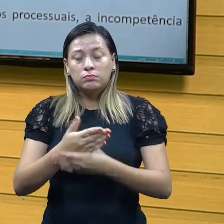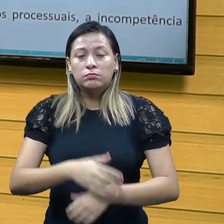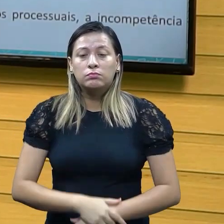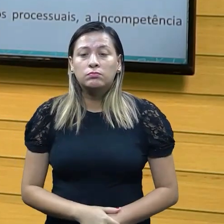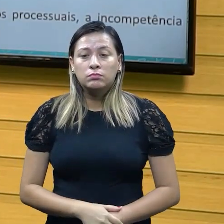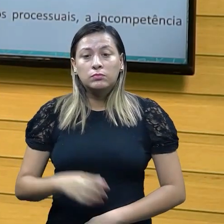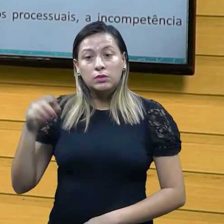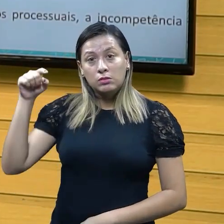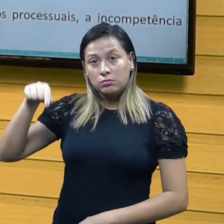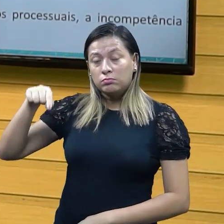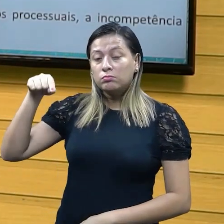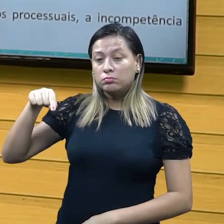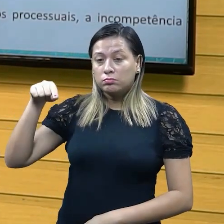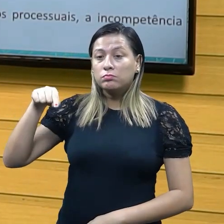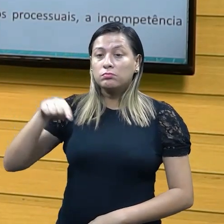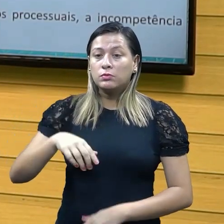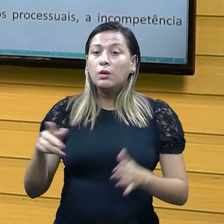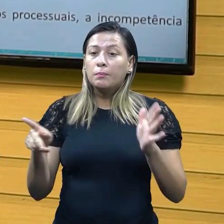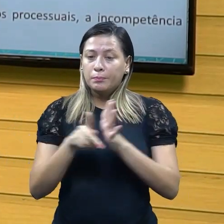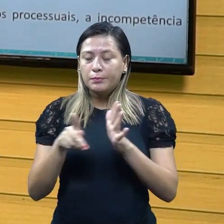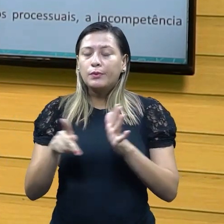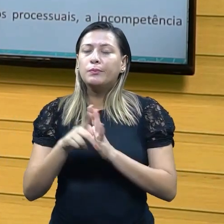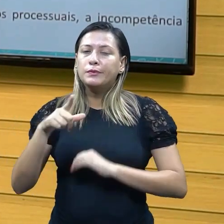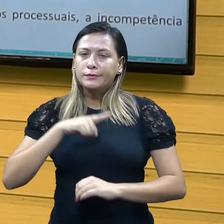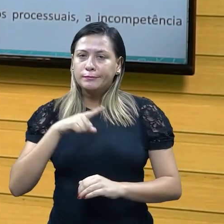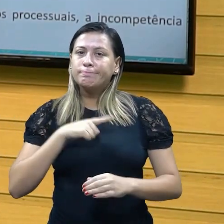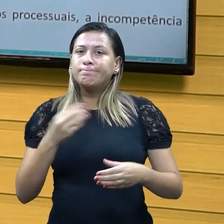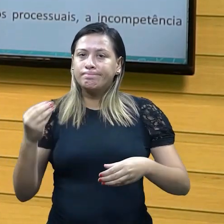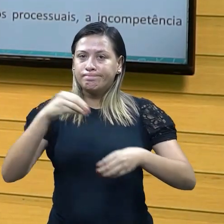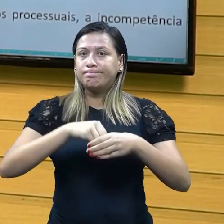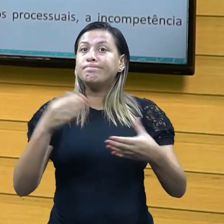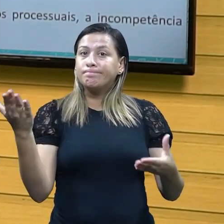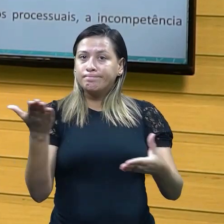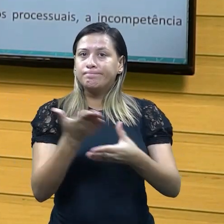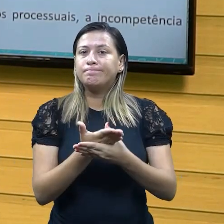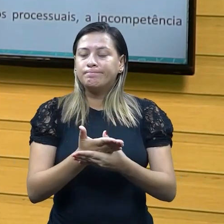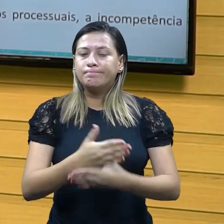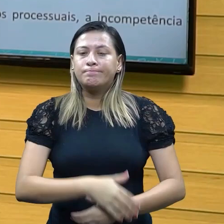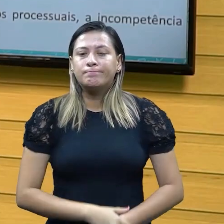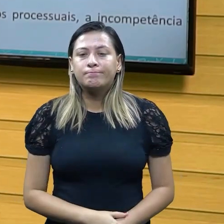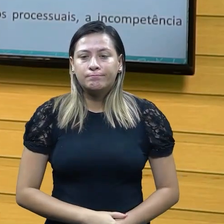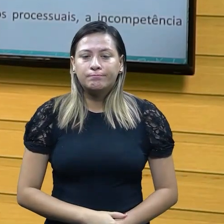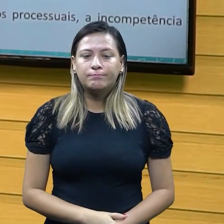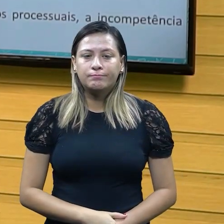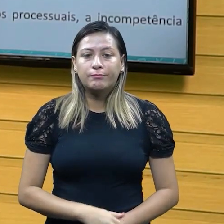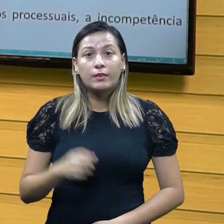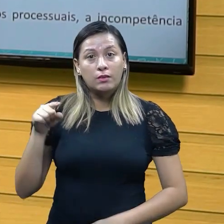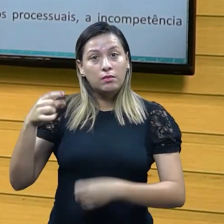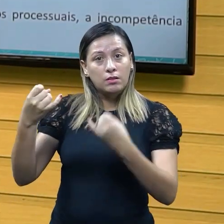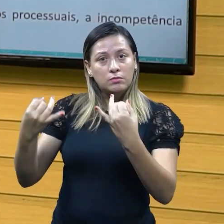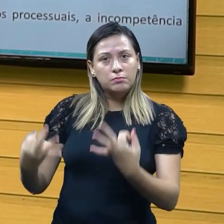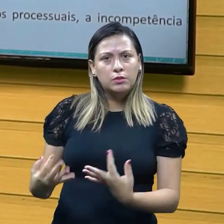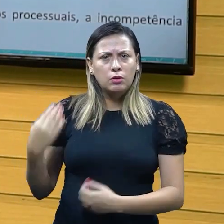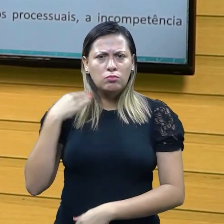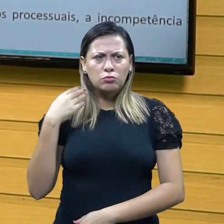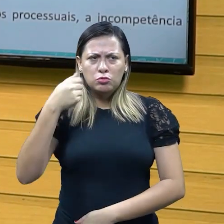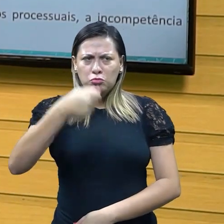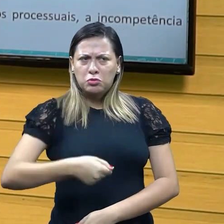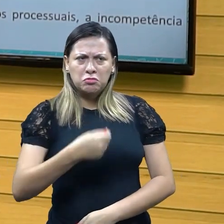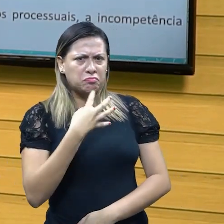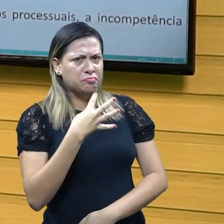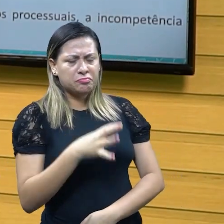tá? Isso aqui é a própria parte que está no processo. Certo? E aí ele já te diz aqui, o juiz não vai conhecer de